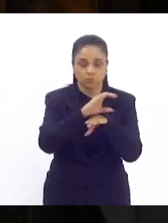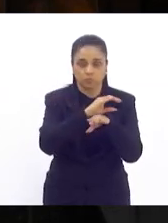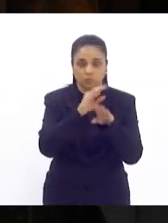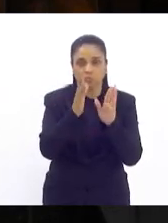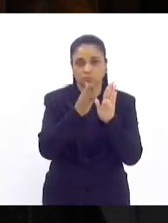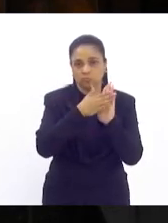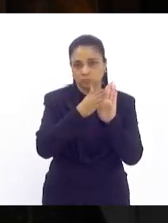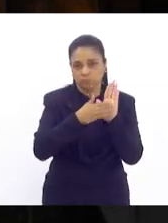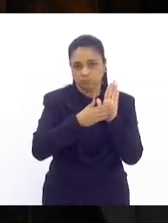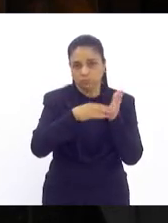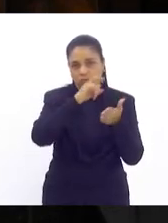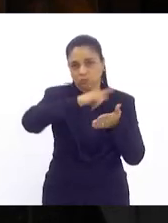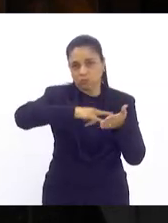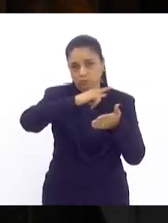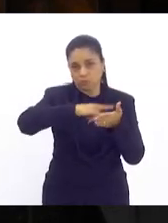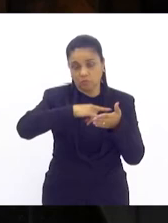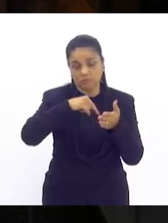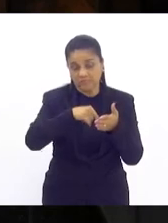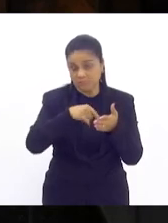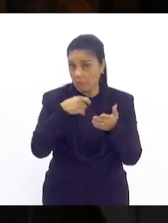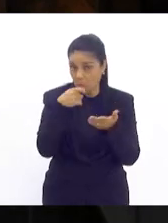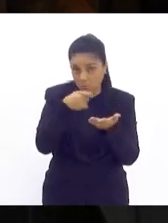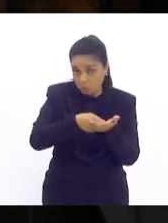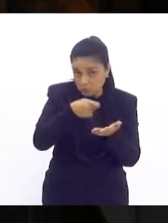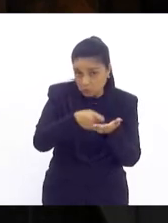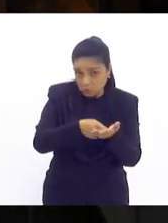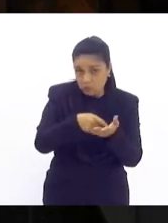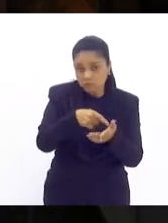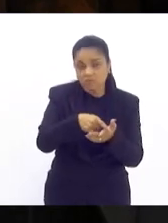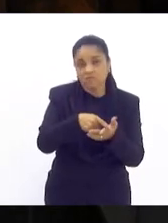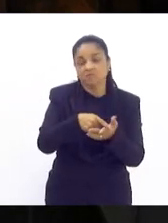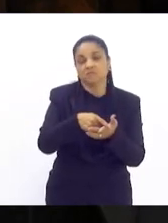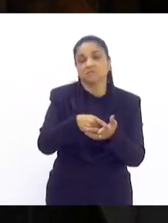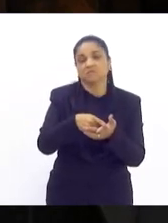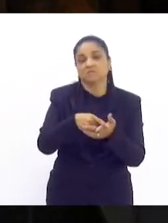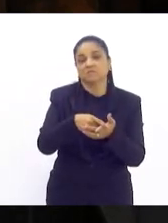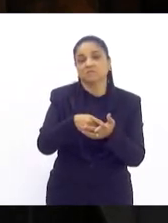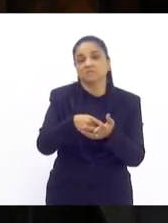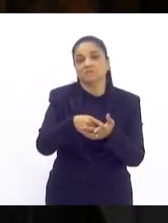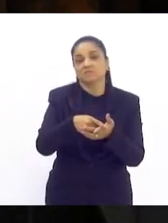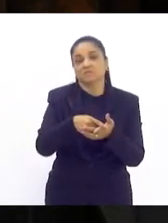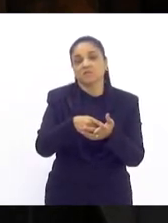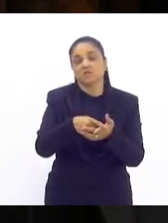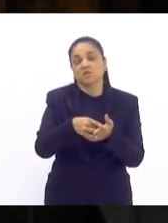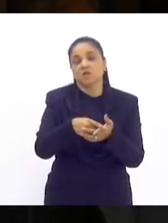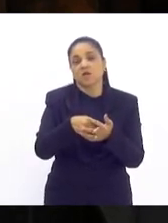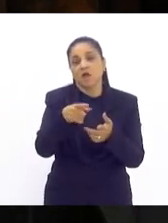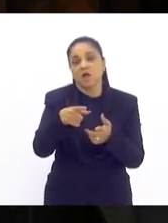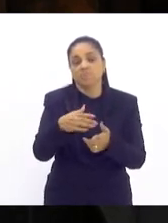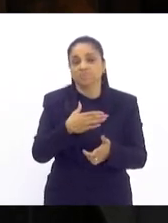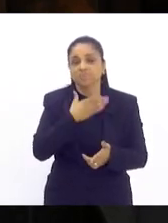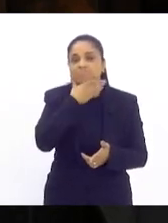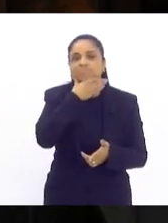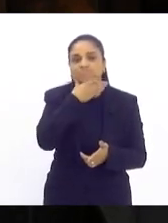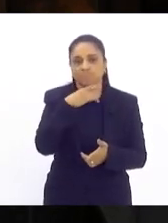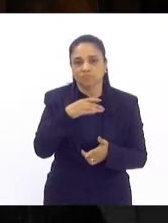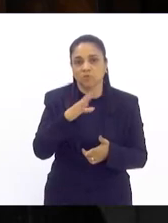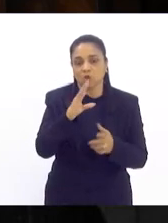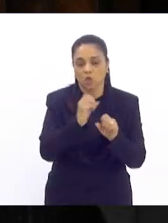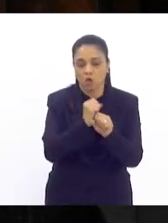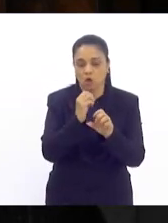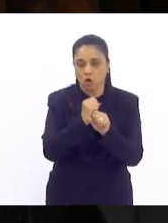descumprir um preceito constitucional coloca as contas em risco porque